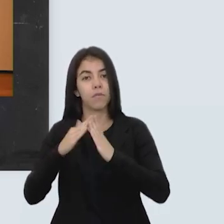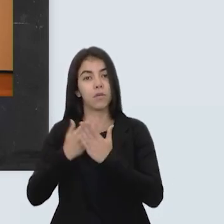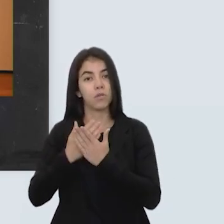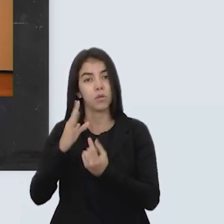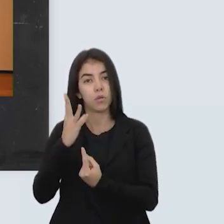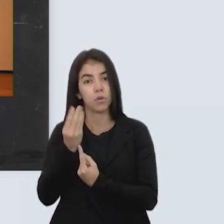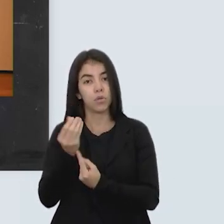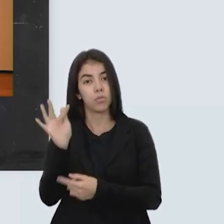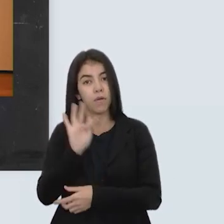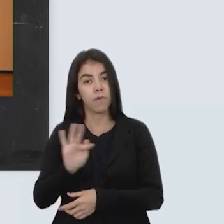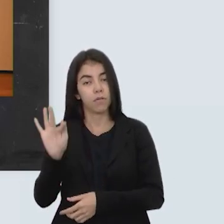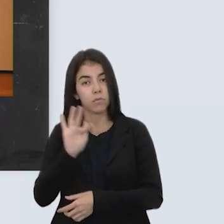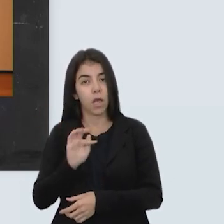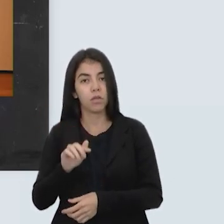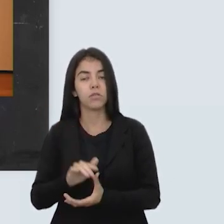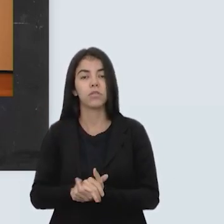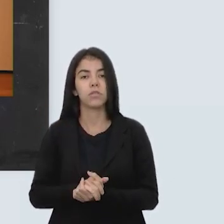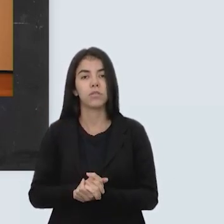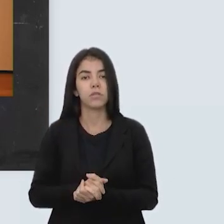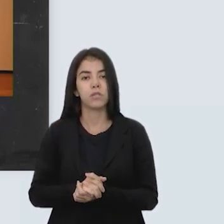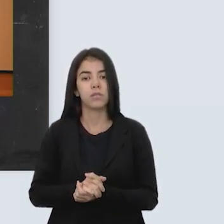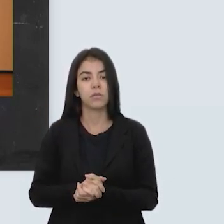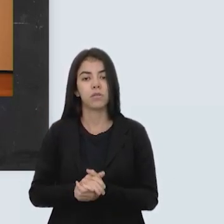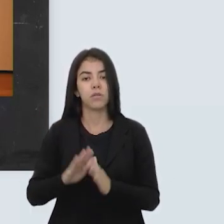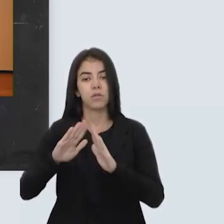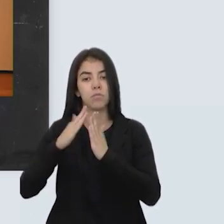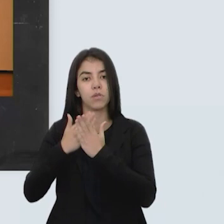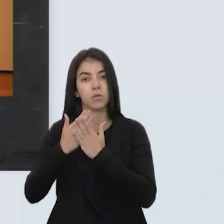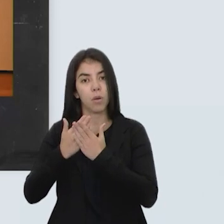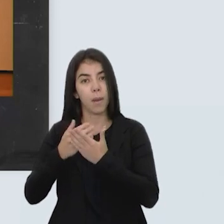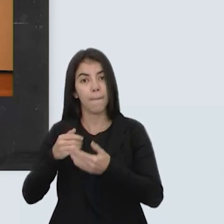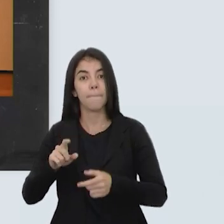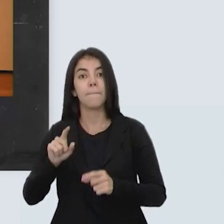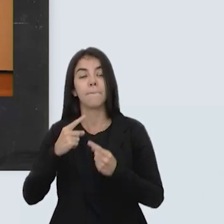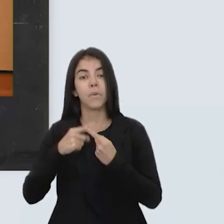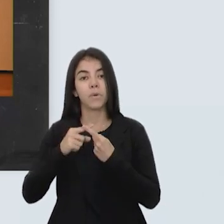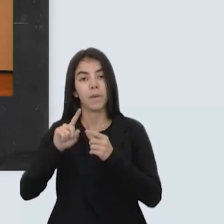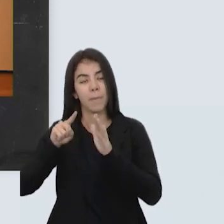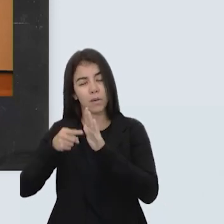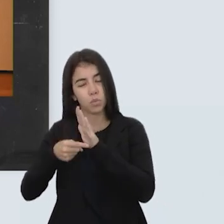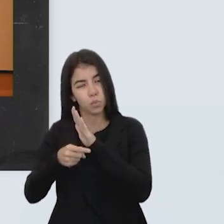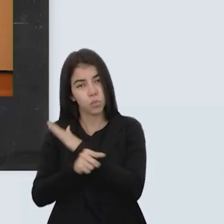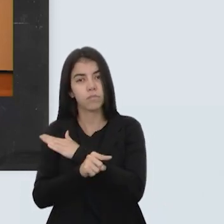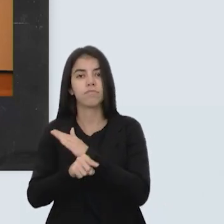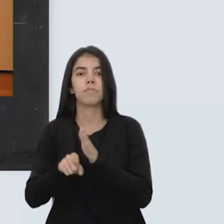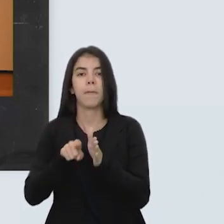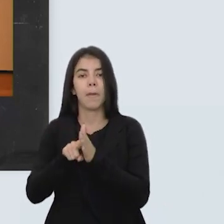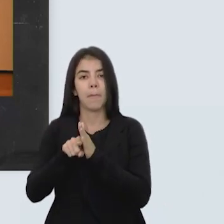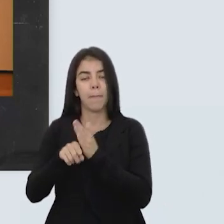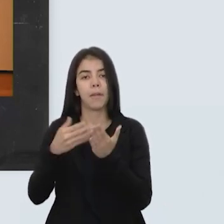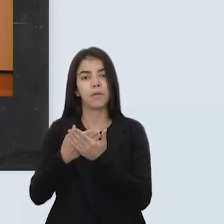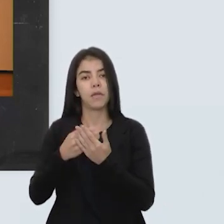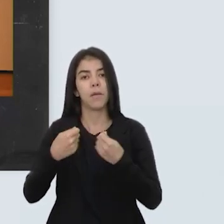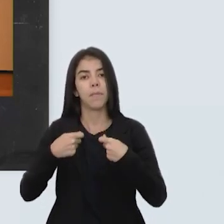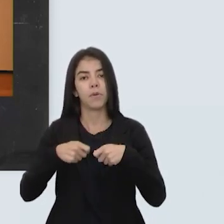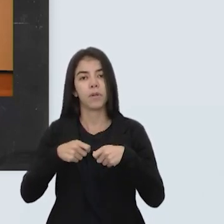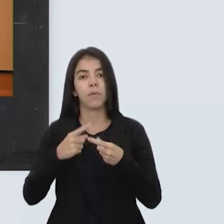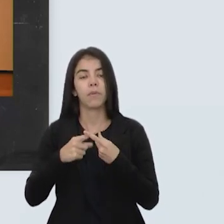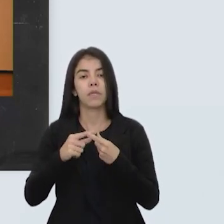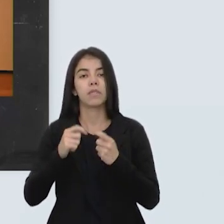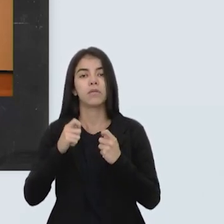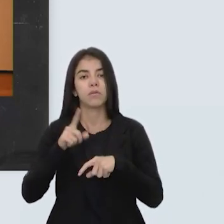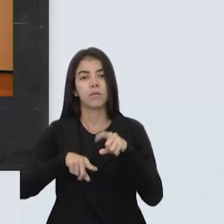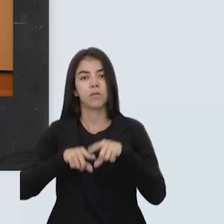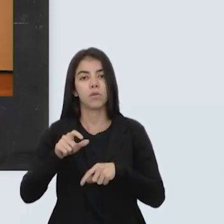uma faculdade, de uma escola. Para ela ser considerada superior, ela precisa de um